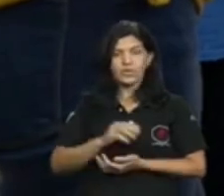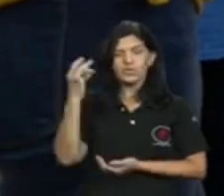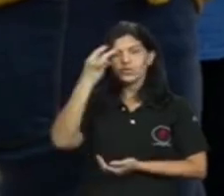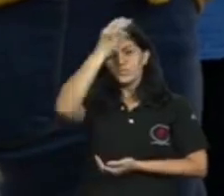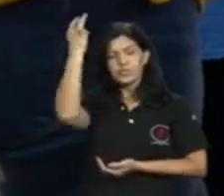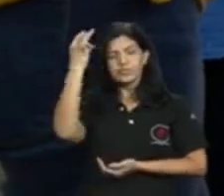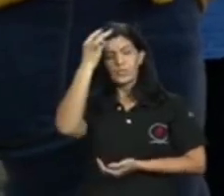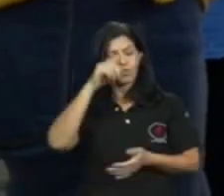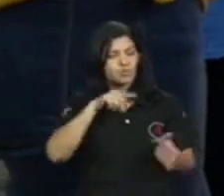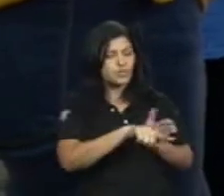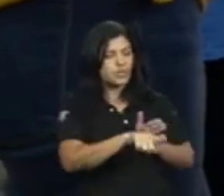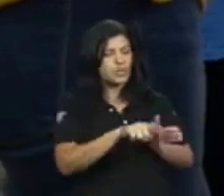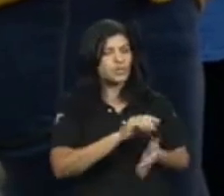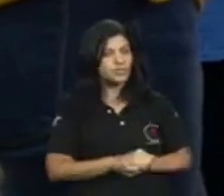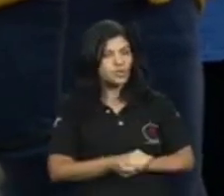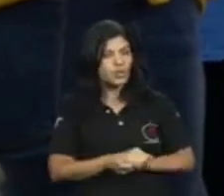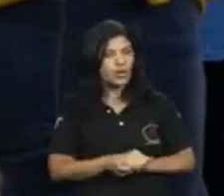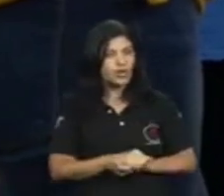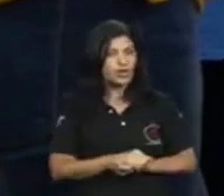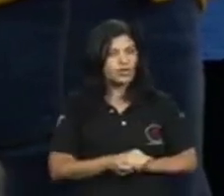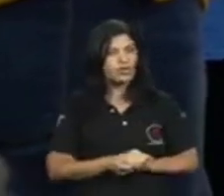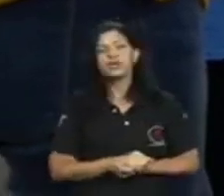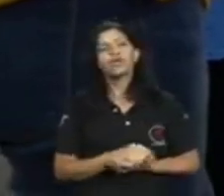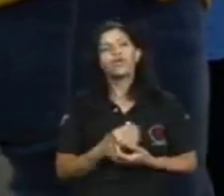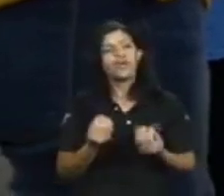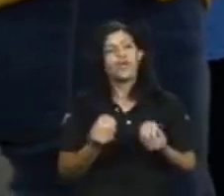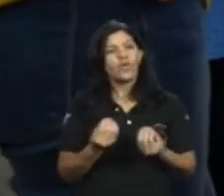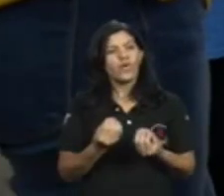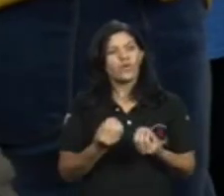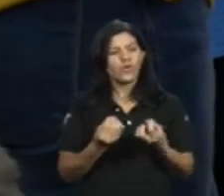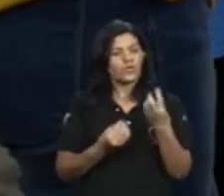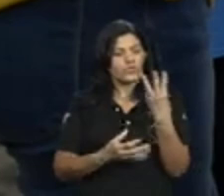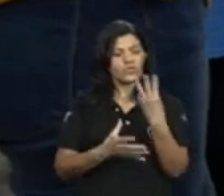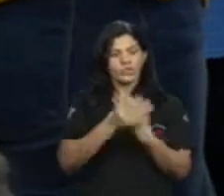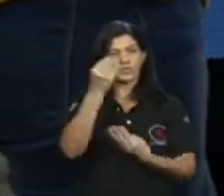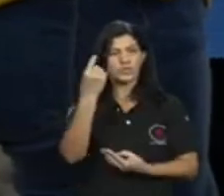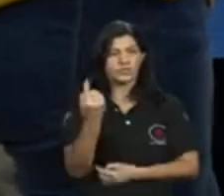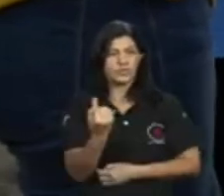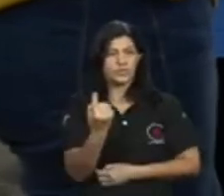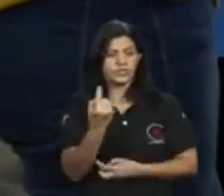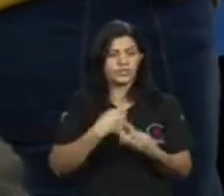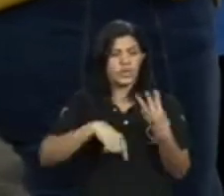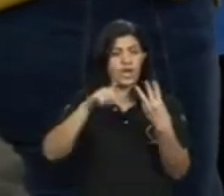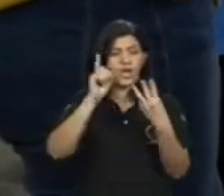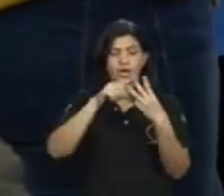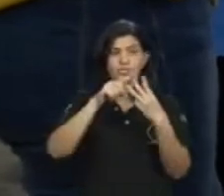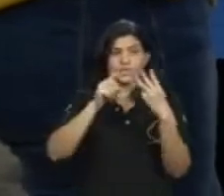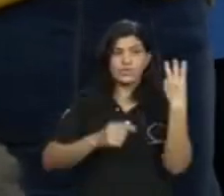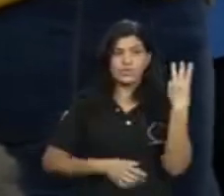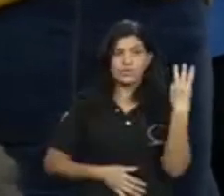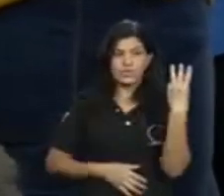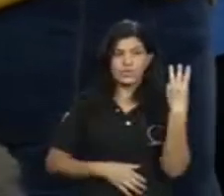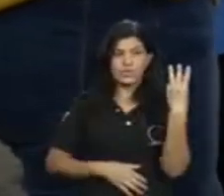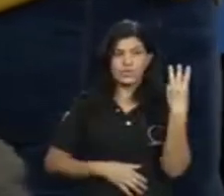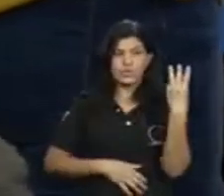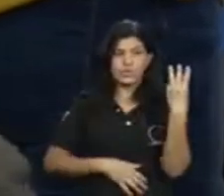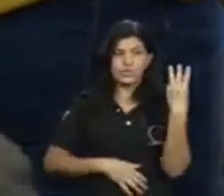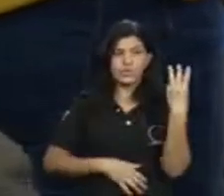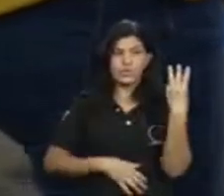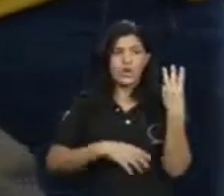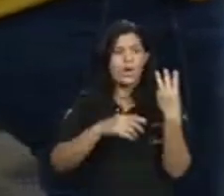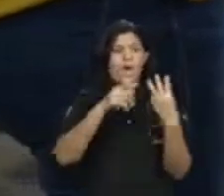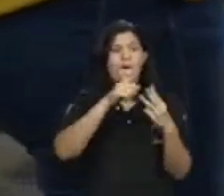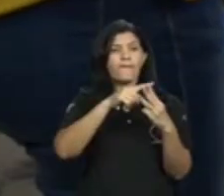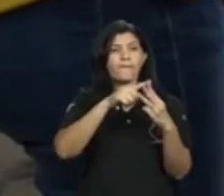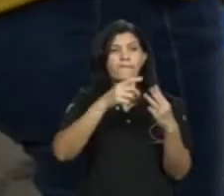posição dele na Trindade? Eu disse, é o segundo, porque o Pai é o primeiro, o Filho é o segundo.